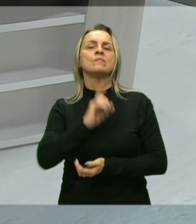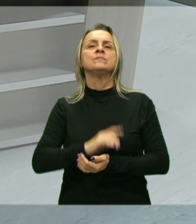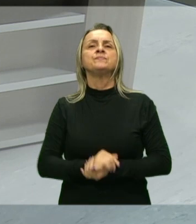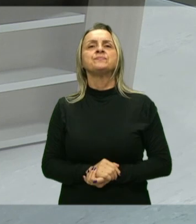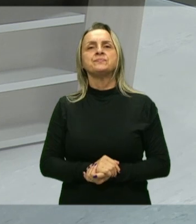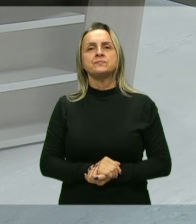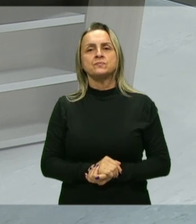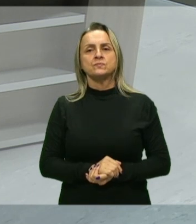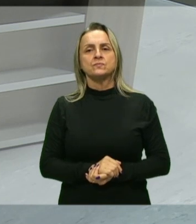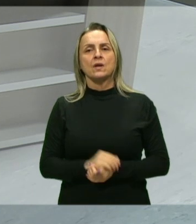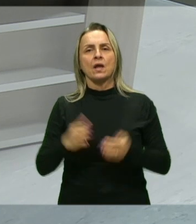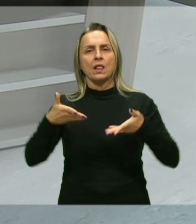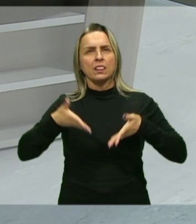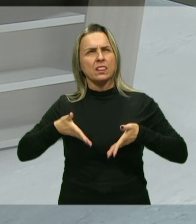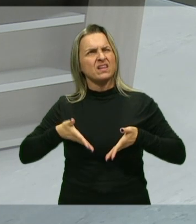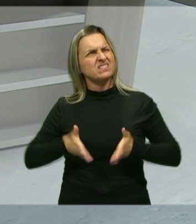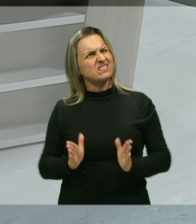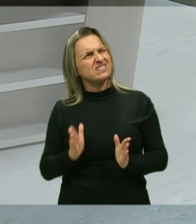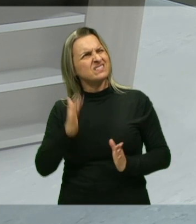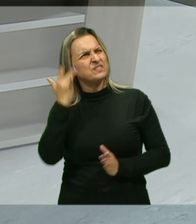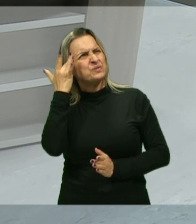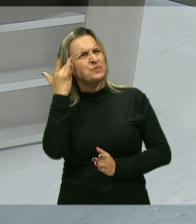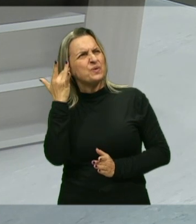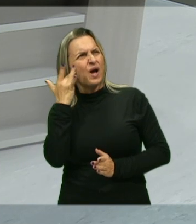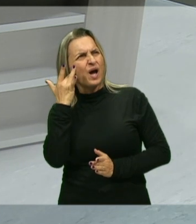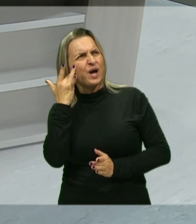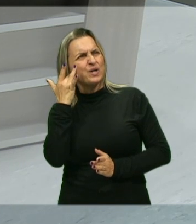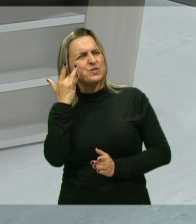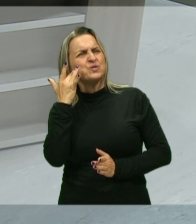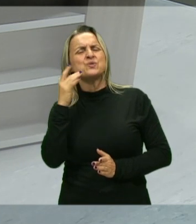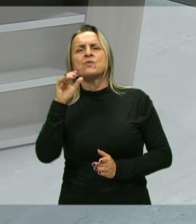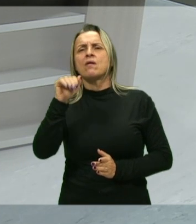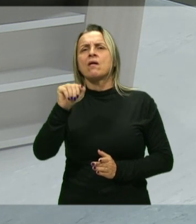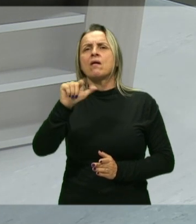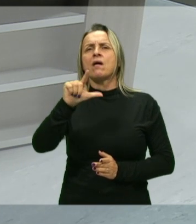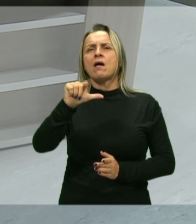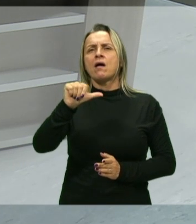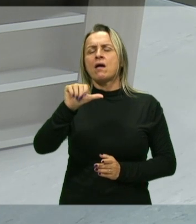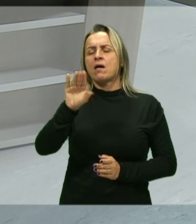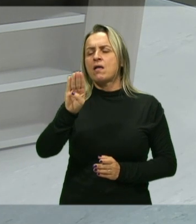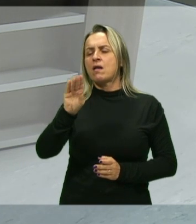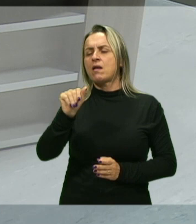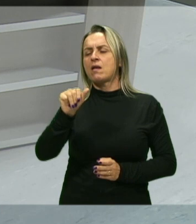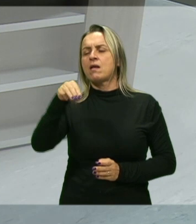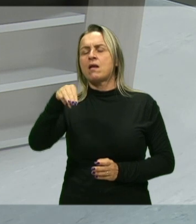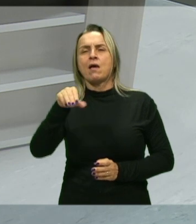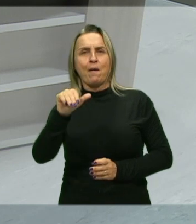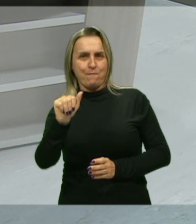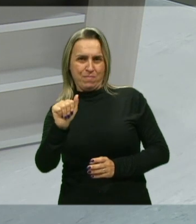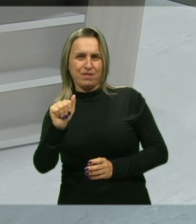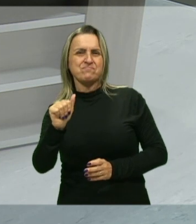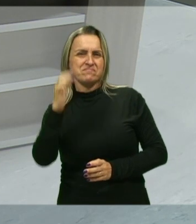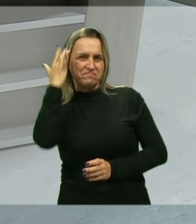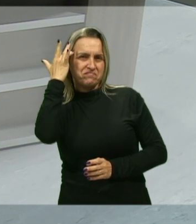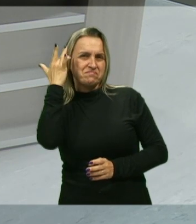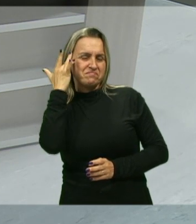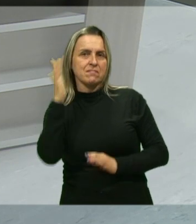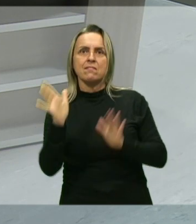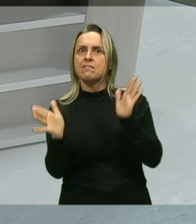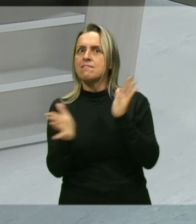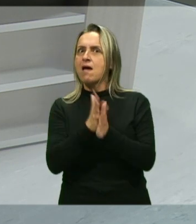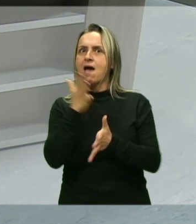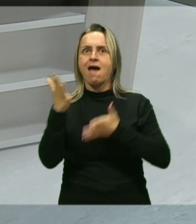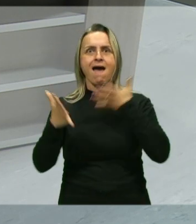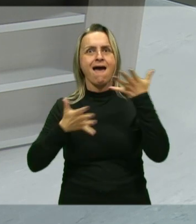norte-americana, né? Nasceu, acho que, se eu não me engano, foi no estado do Alabama. E assim, é fantástica